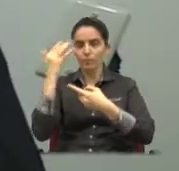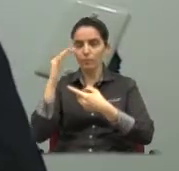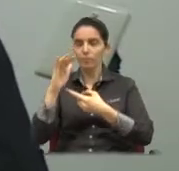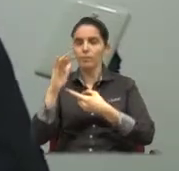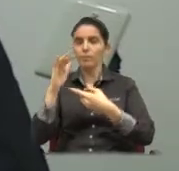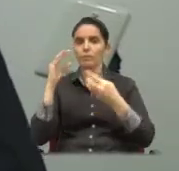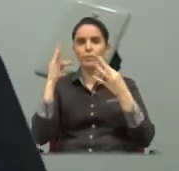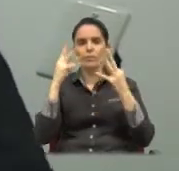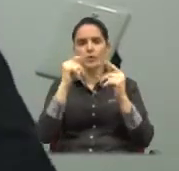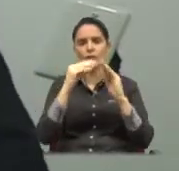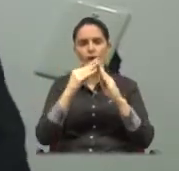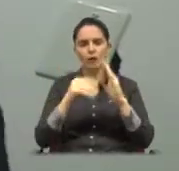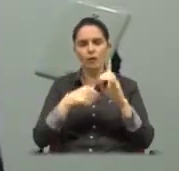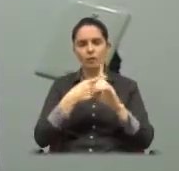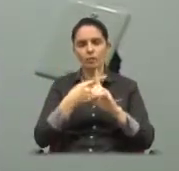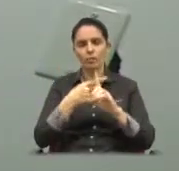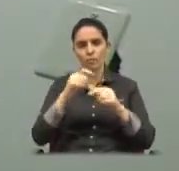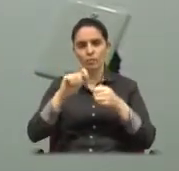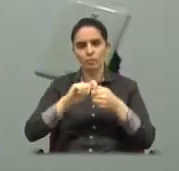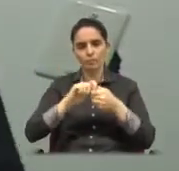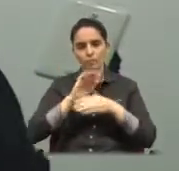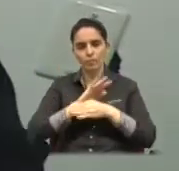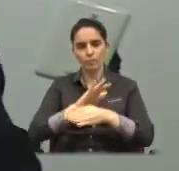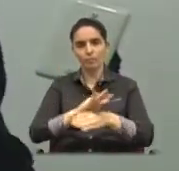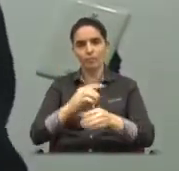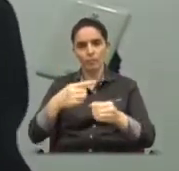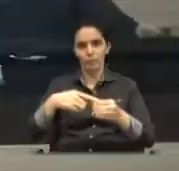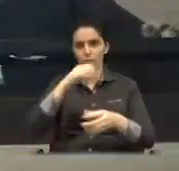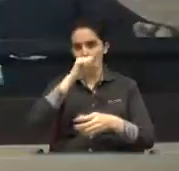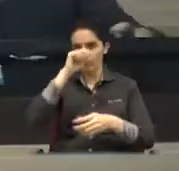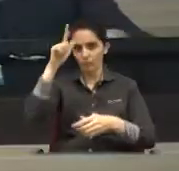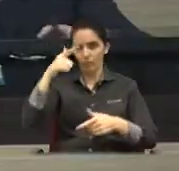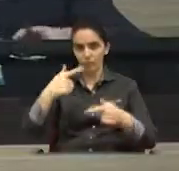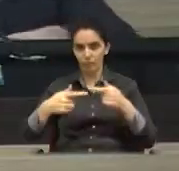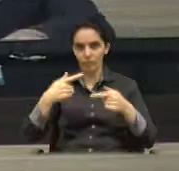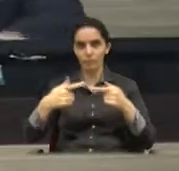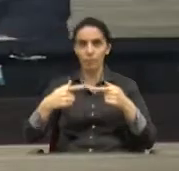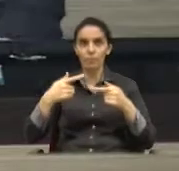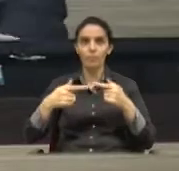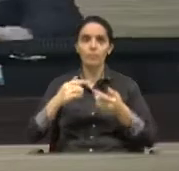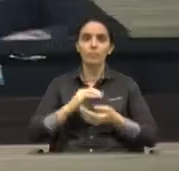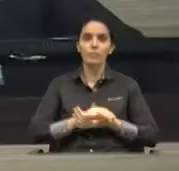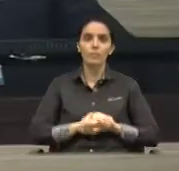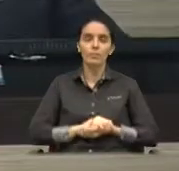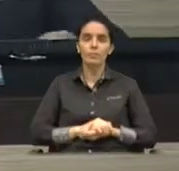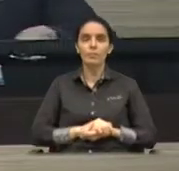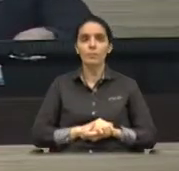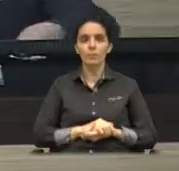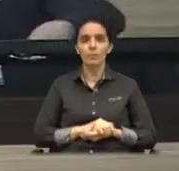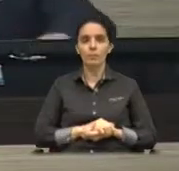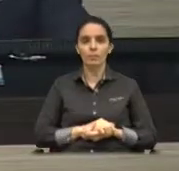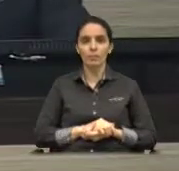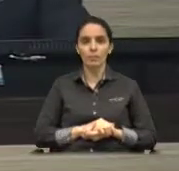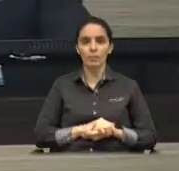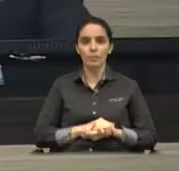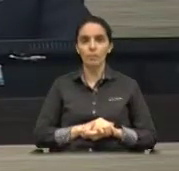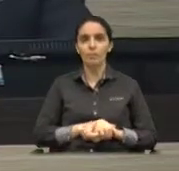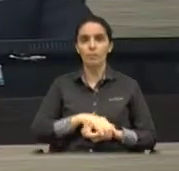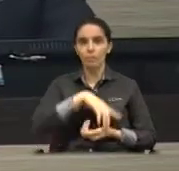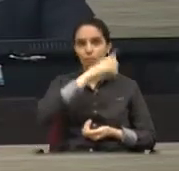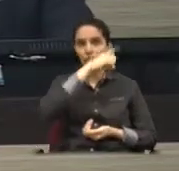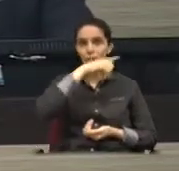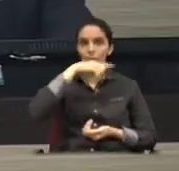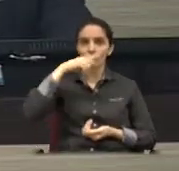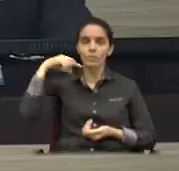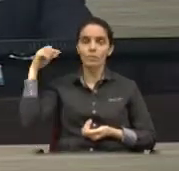ela tem feito em nossa cidade. Muito obrigado, presidente. Continue a discussão. Eu quero discutir, senhor presidente. Palavra, a vereadora Mara Costa,